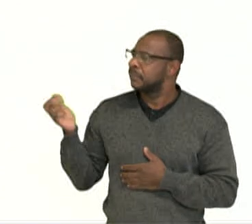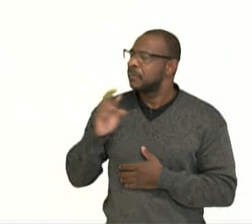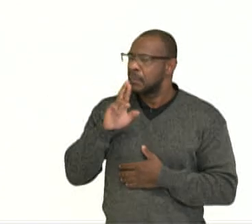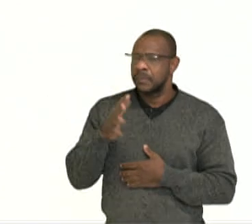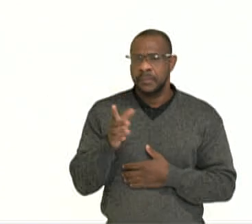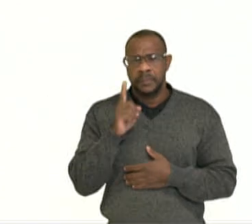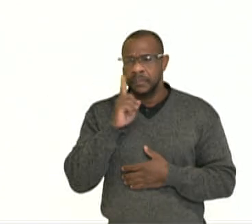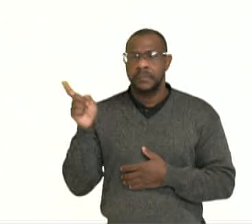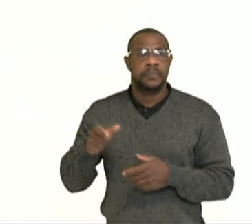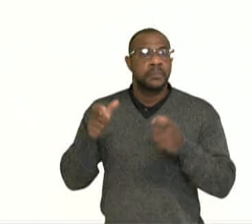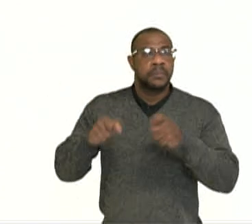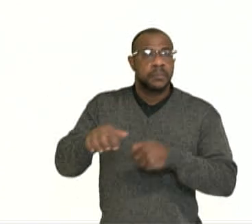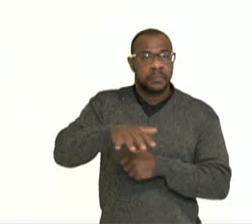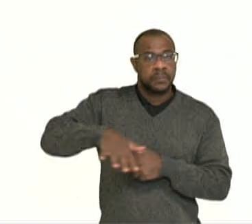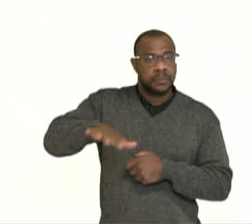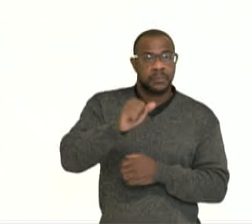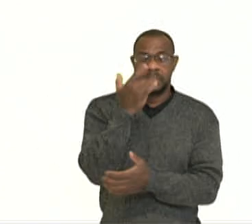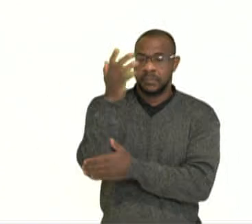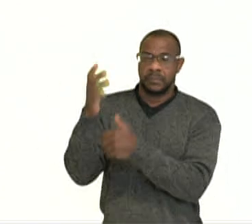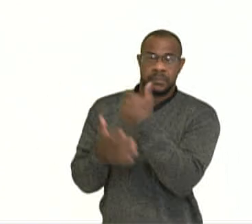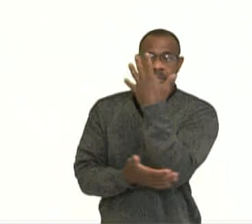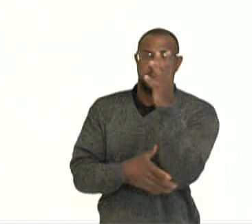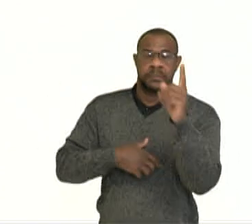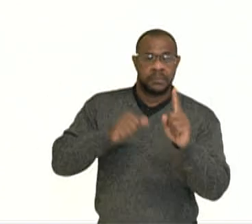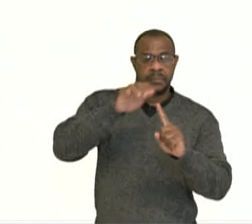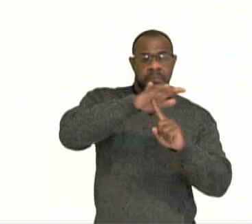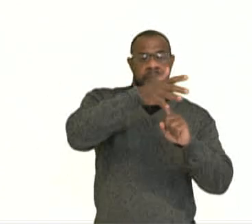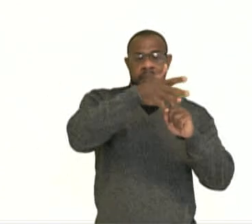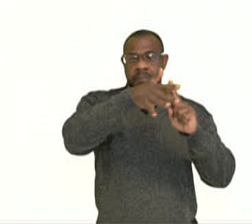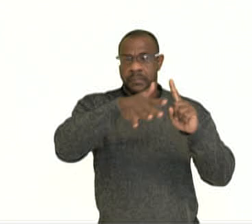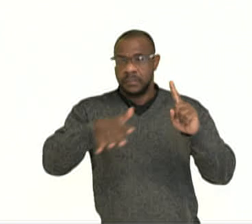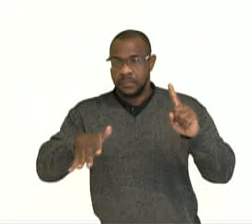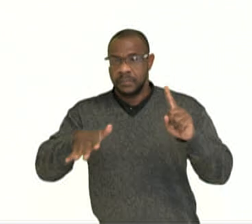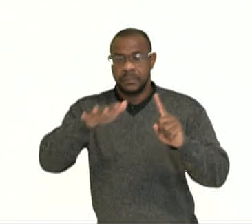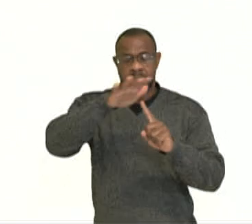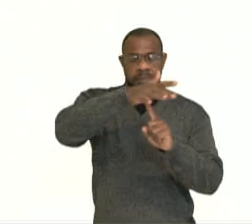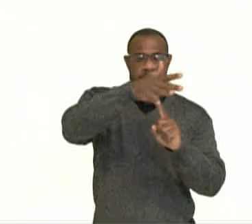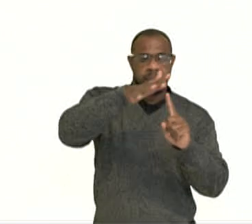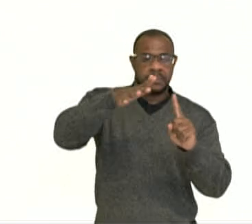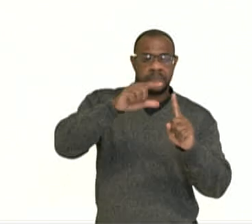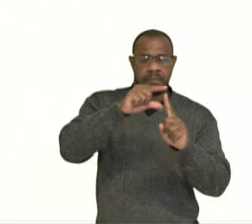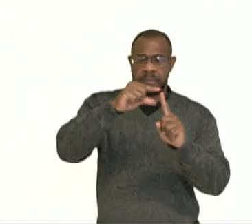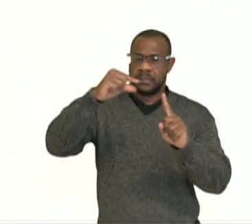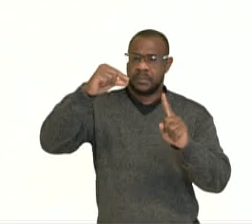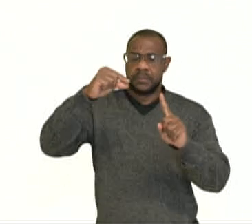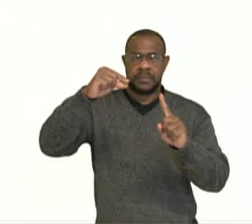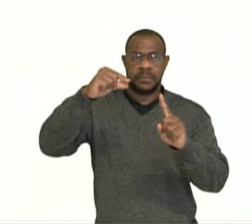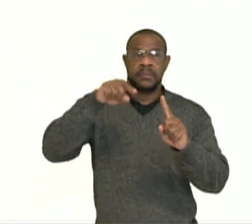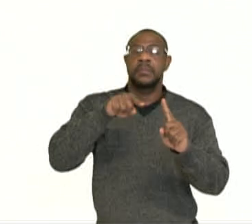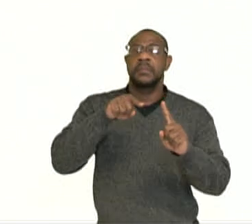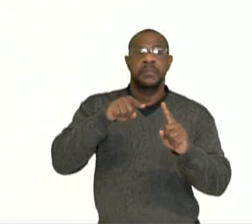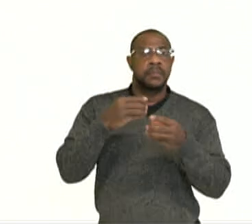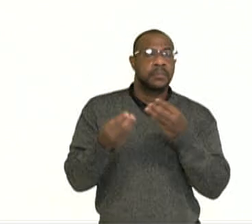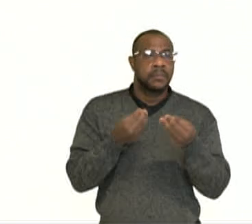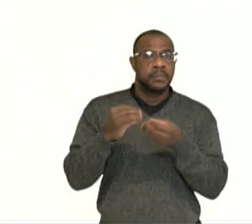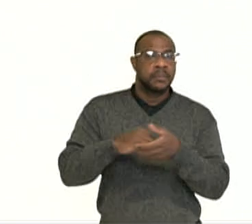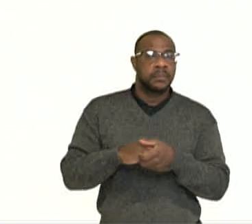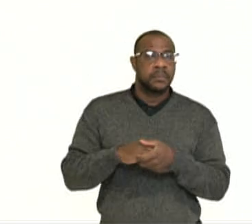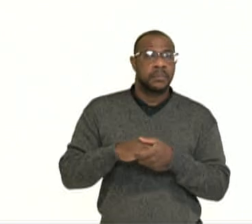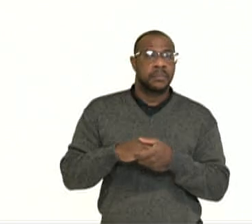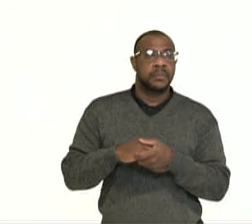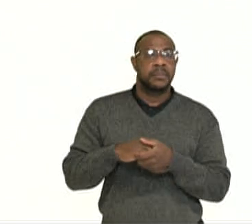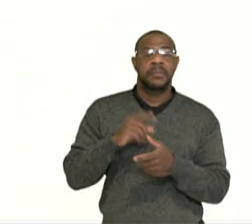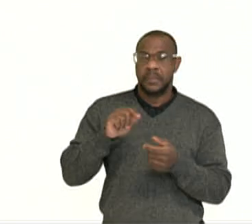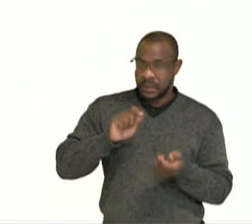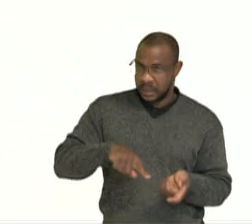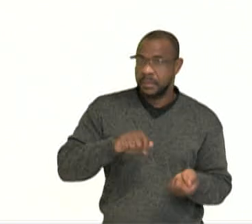dessas regiões possuem folhas aciculifoliadas, ou seja, em forma de agulha. E essa característica é uma